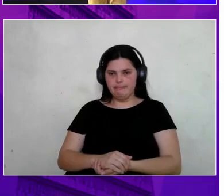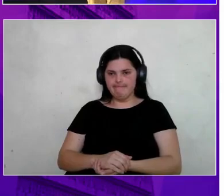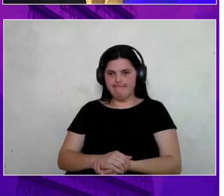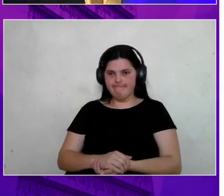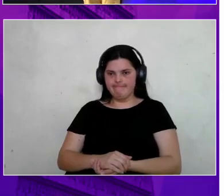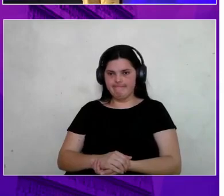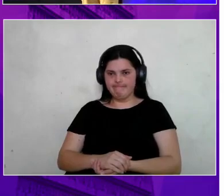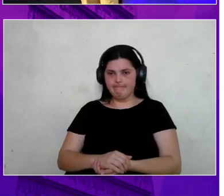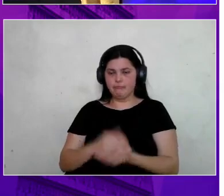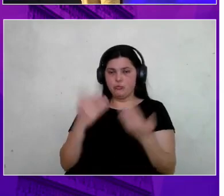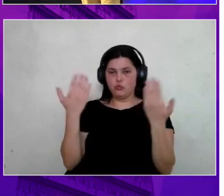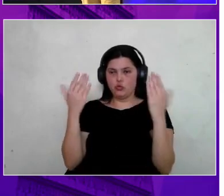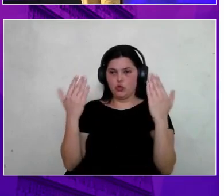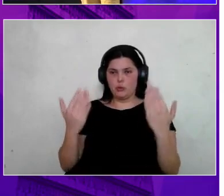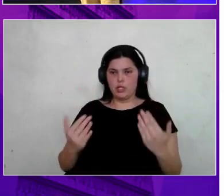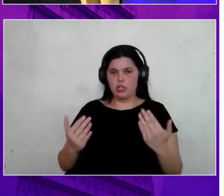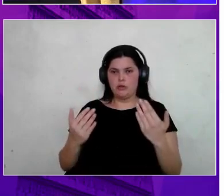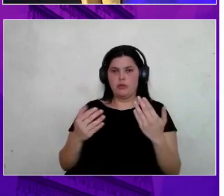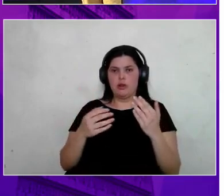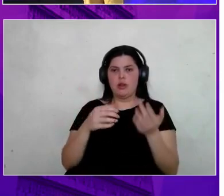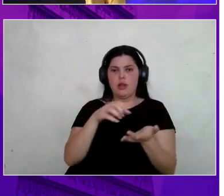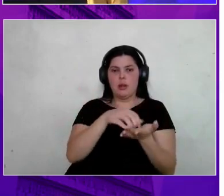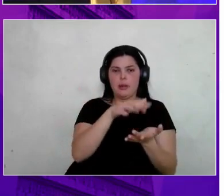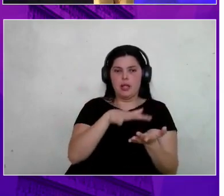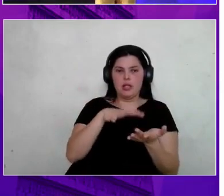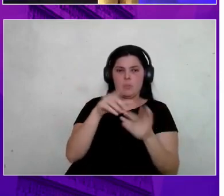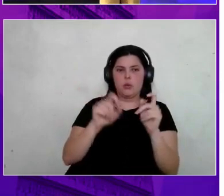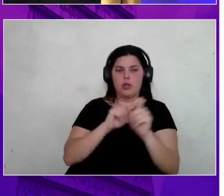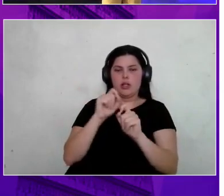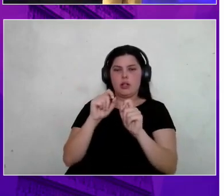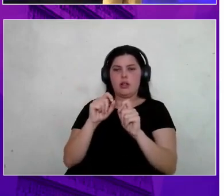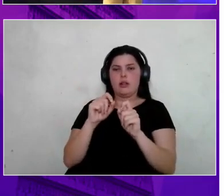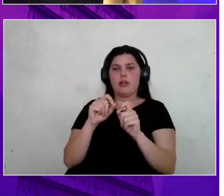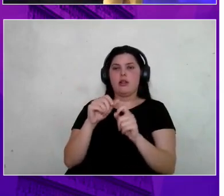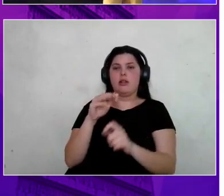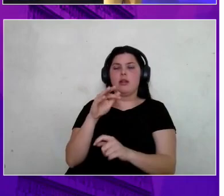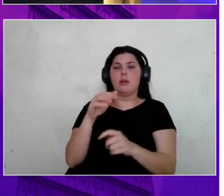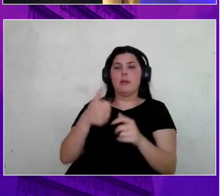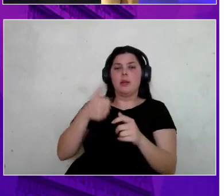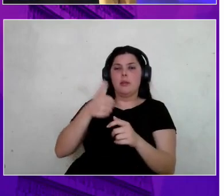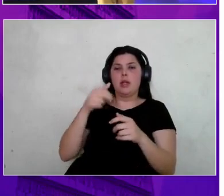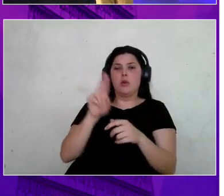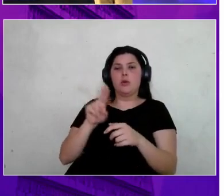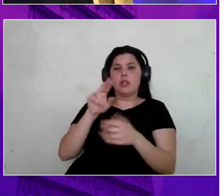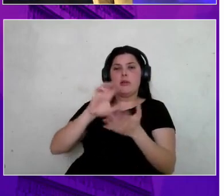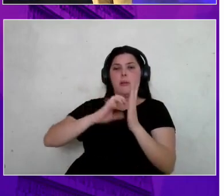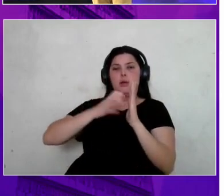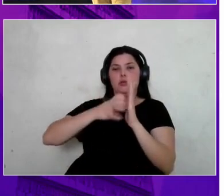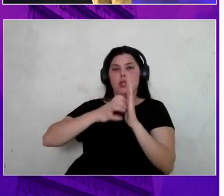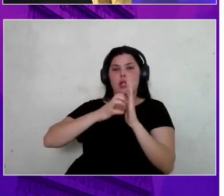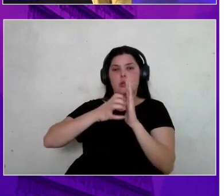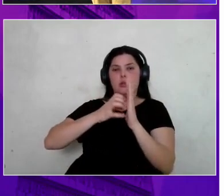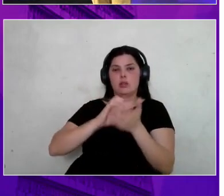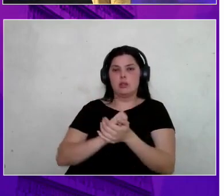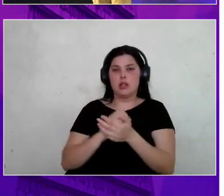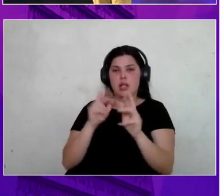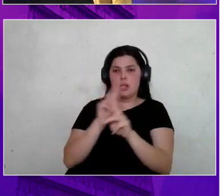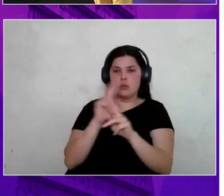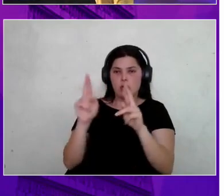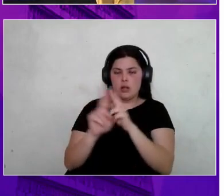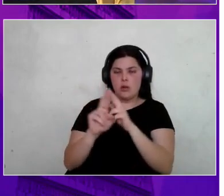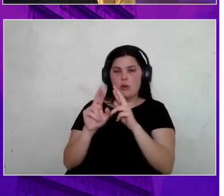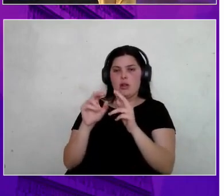Comparativo entre aplicações, né? Na Feature 1 usávamos basicamente banco de dados relacional, que é o SQL